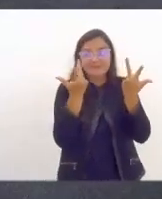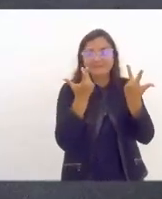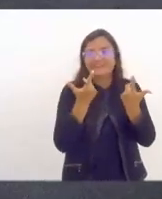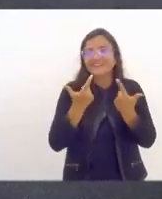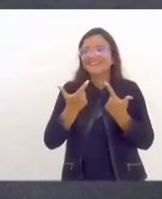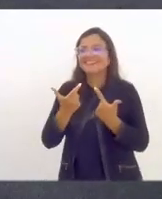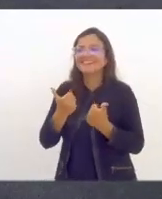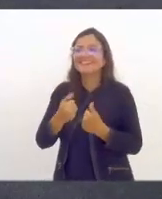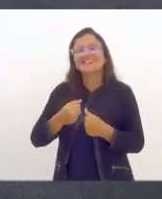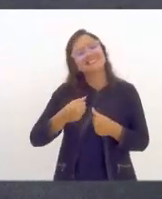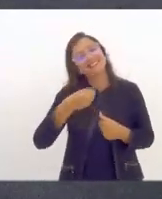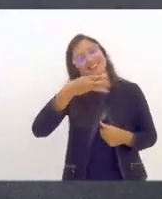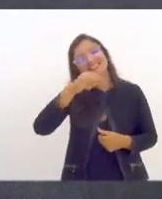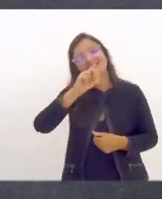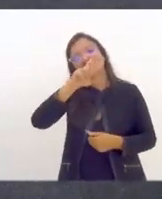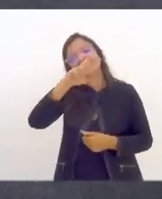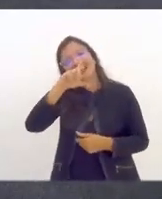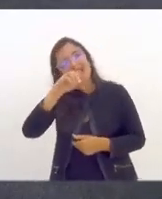Marcelo